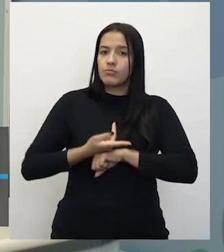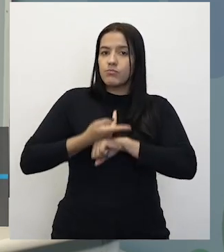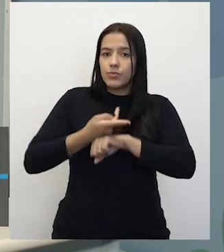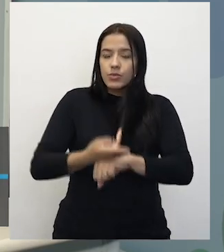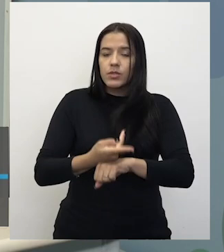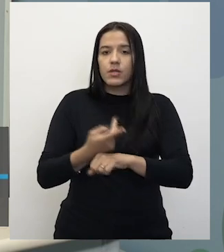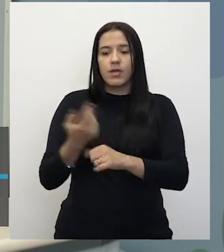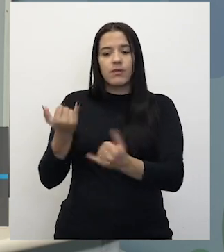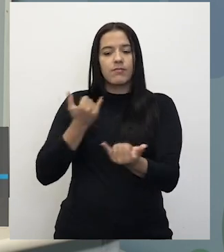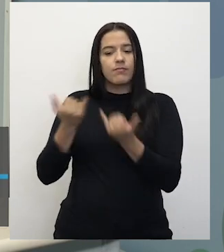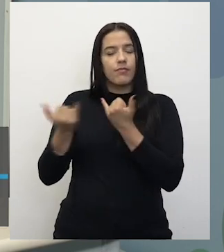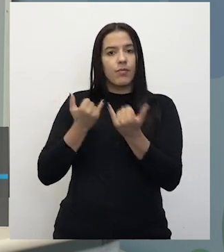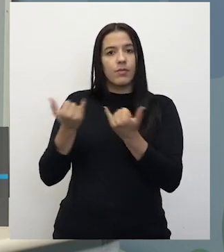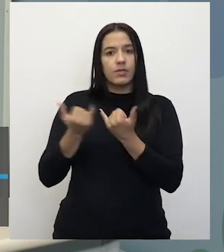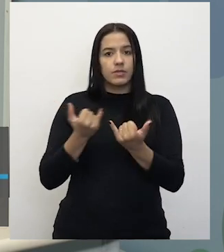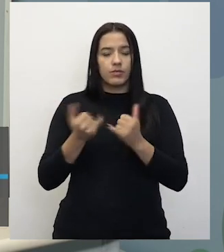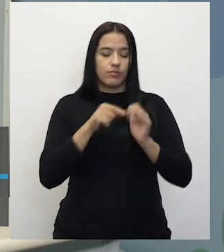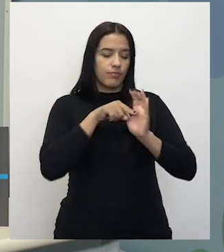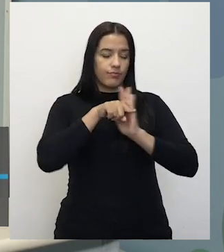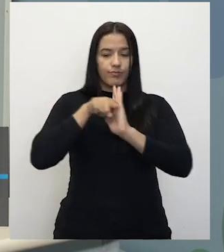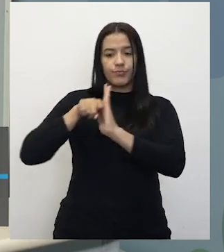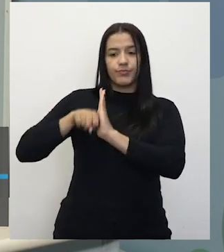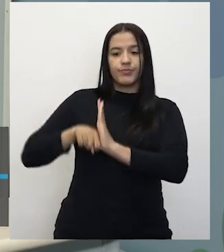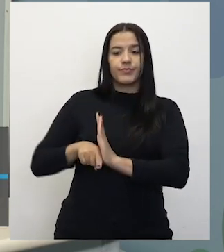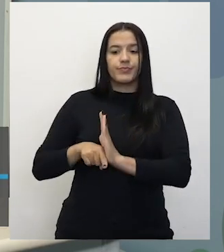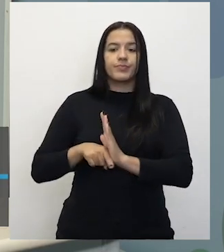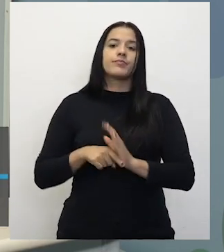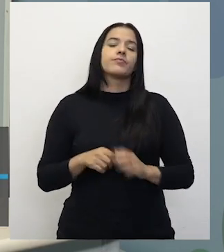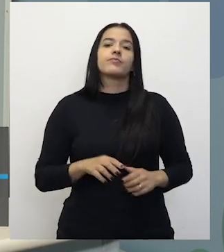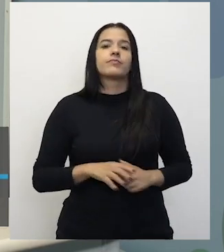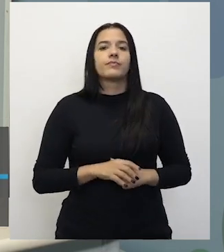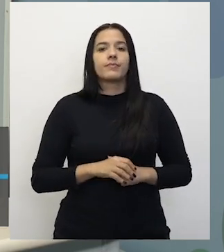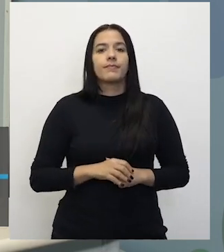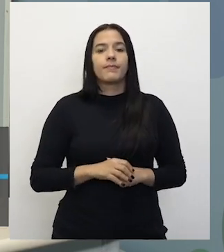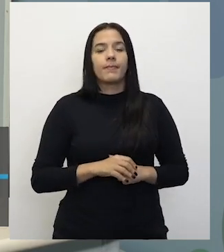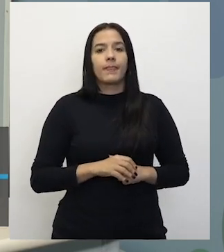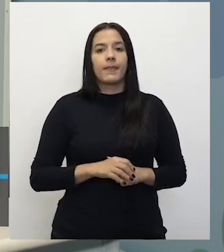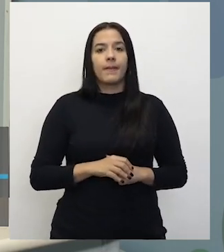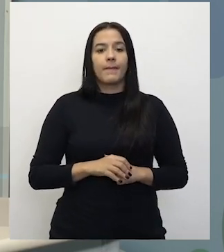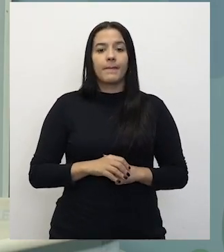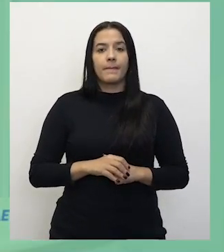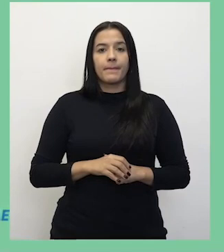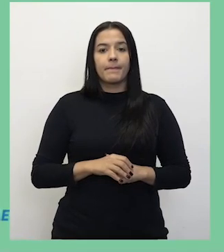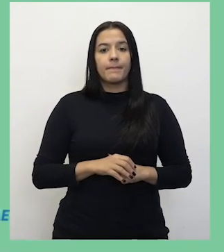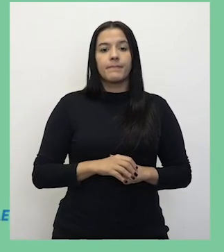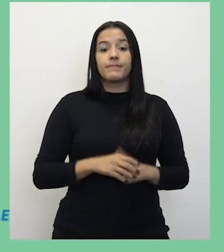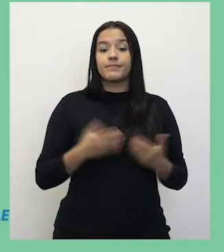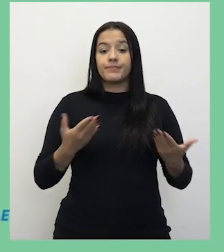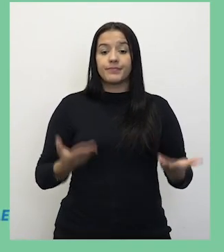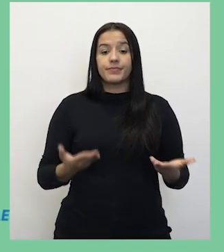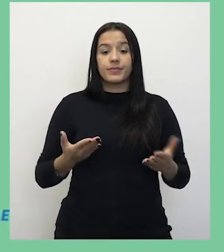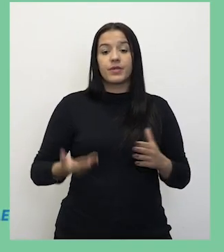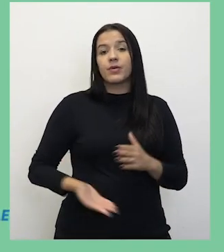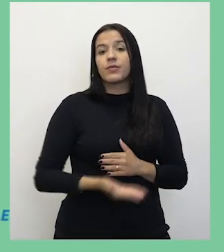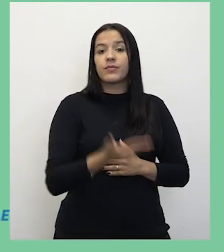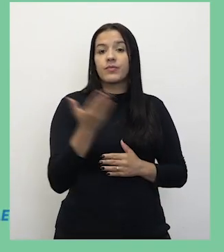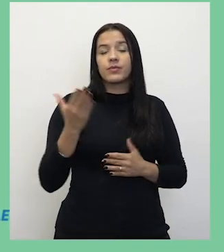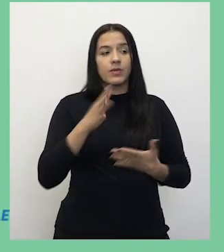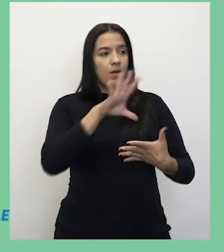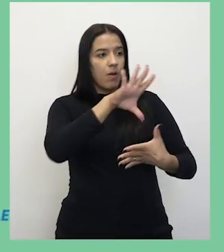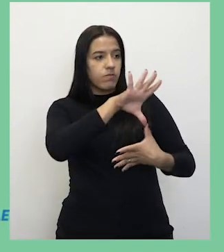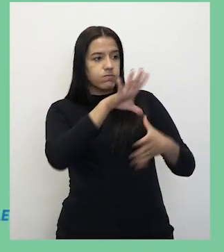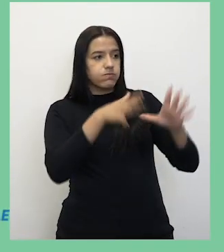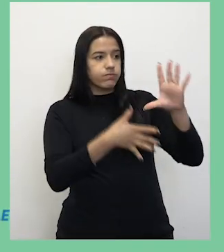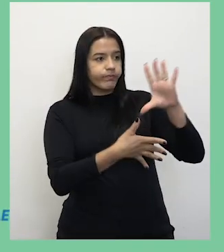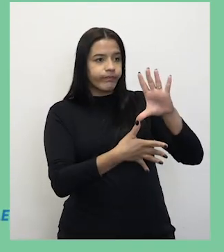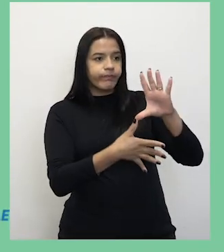sobre monitoramento e esses também indicadores. Bora lá! Qual a importância de mapear os